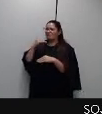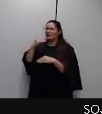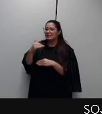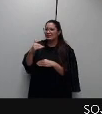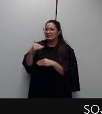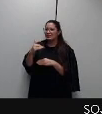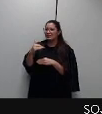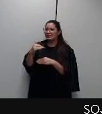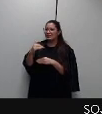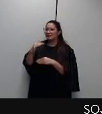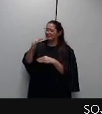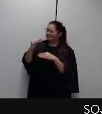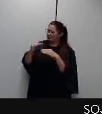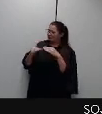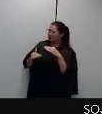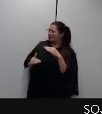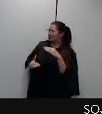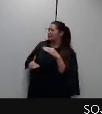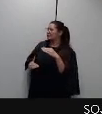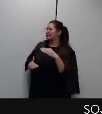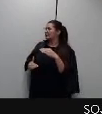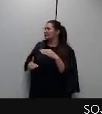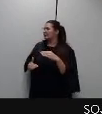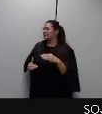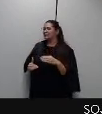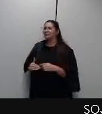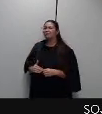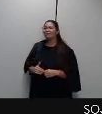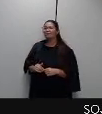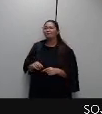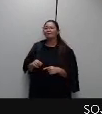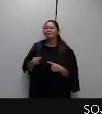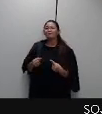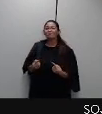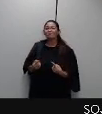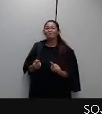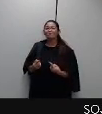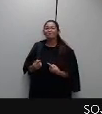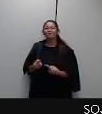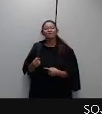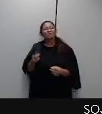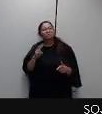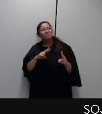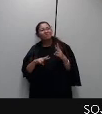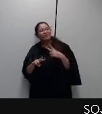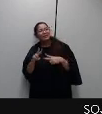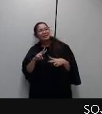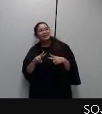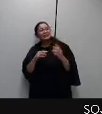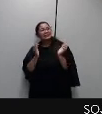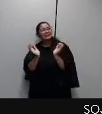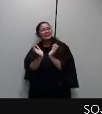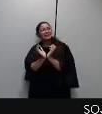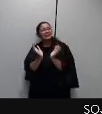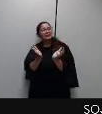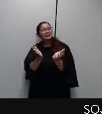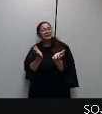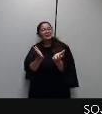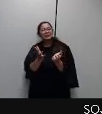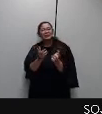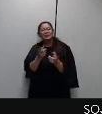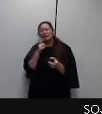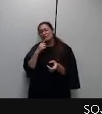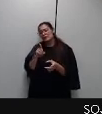menor potencial ofensivo e talvez até dispensadora e sanção Talvez uma advertência